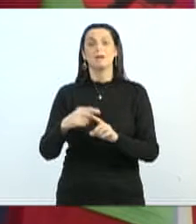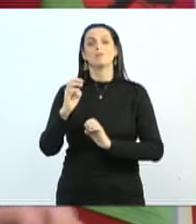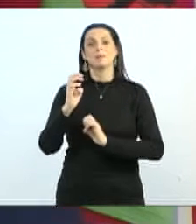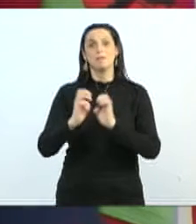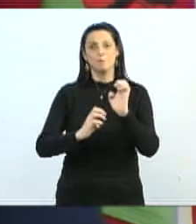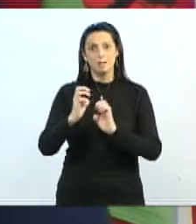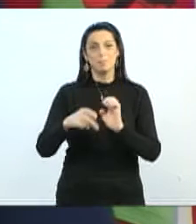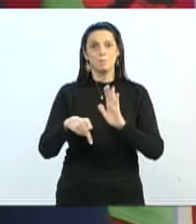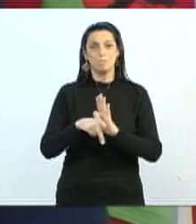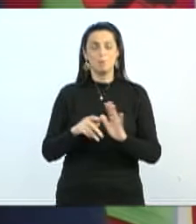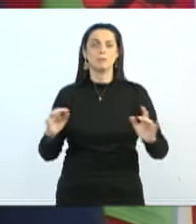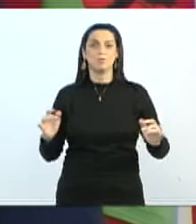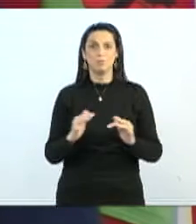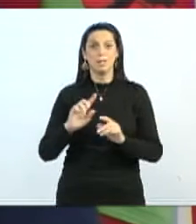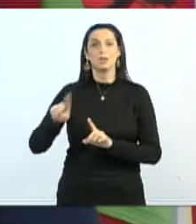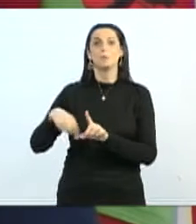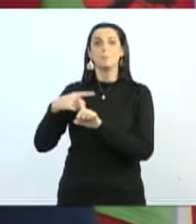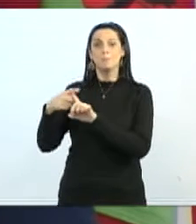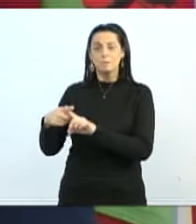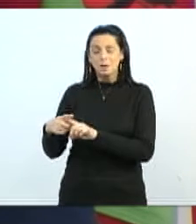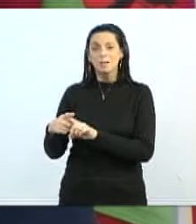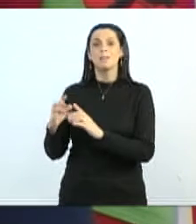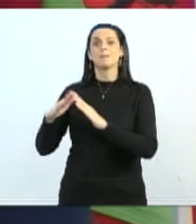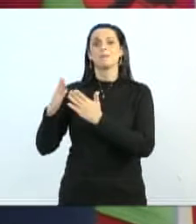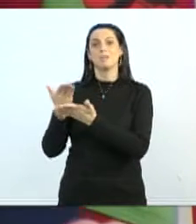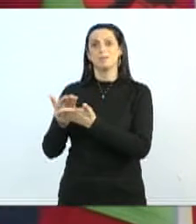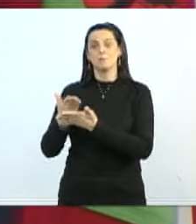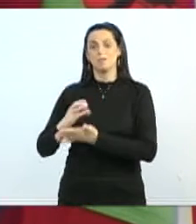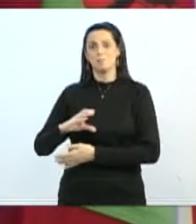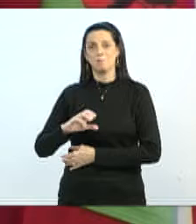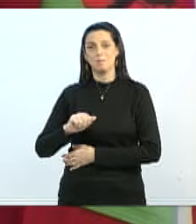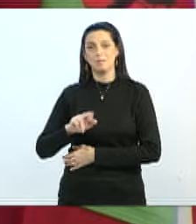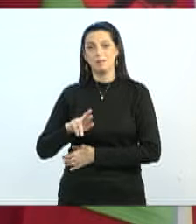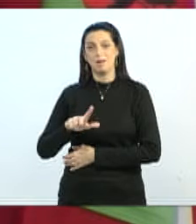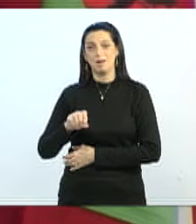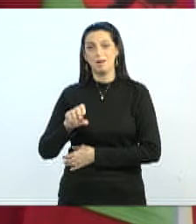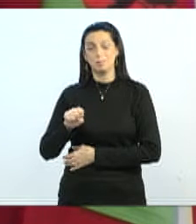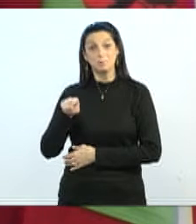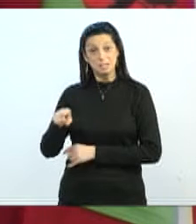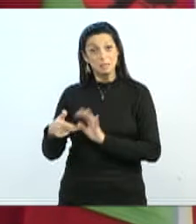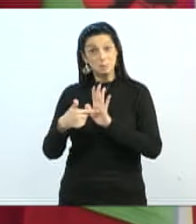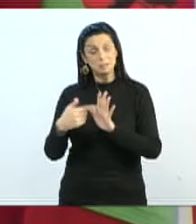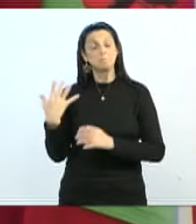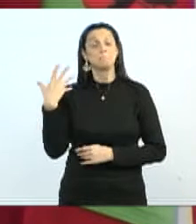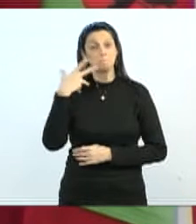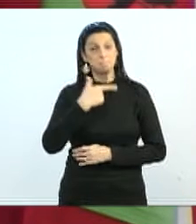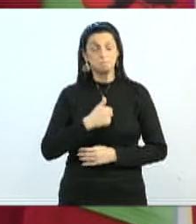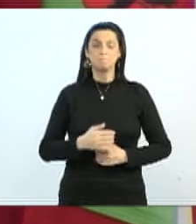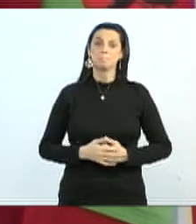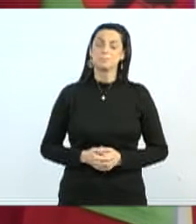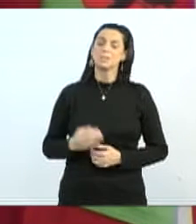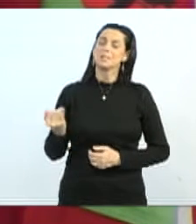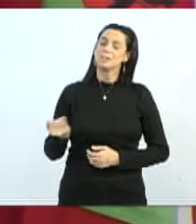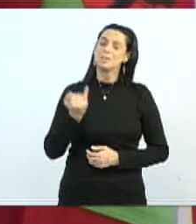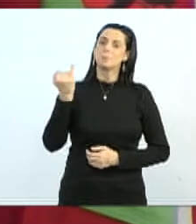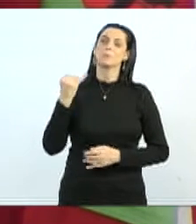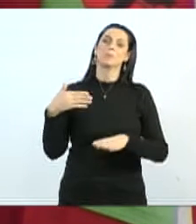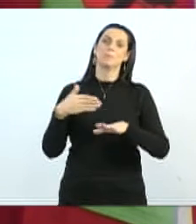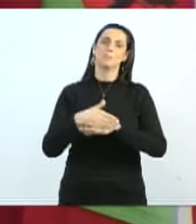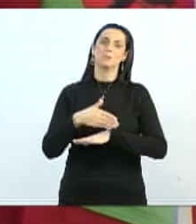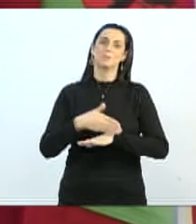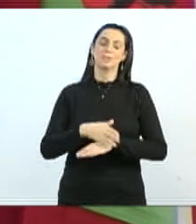os alunos da Escola Carlos Mansky. Foi muito linda a apresentação de vocês. E é tão importante a gente fazer parte dessa